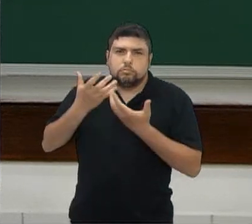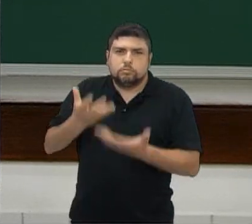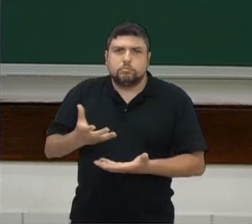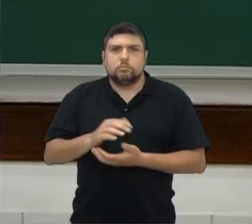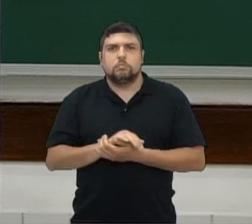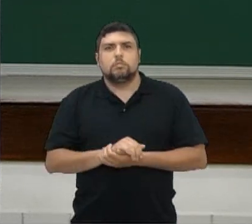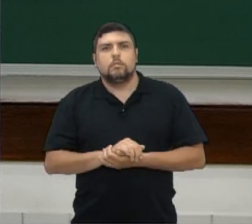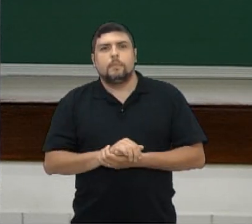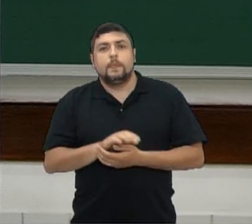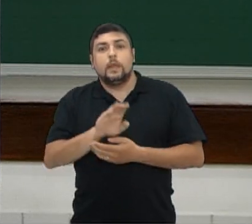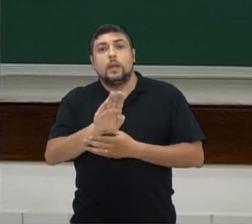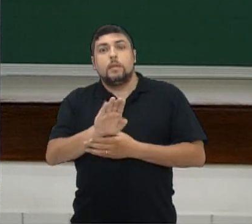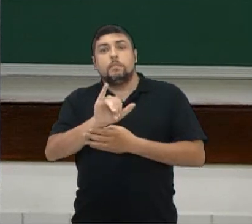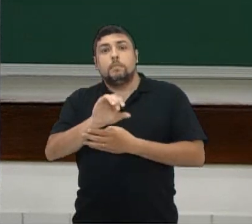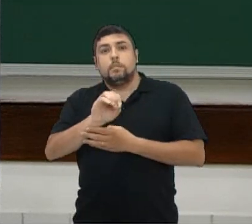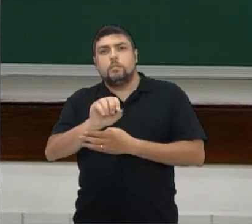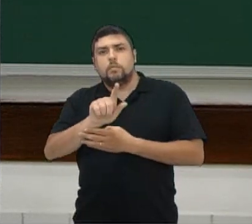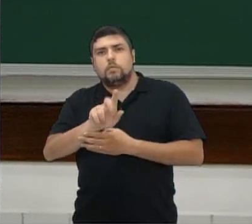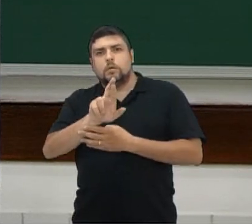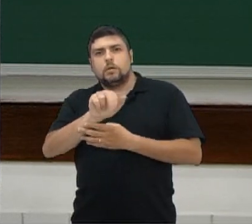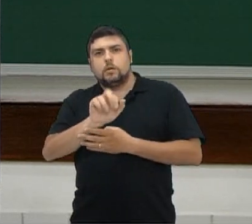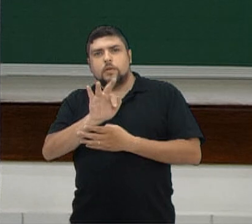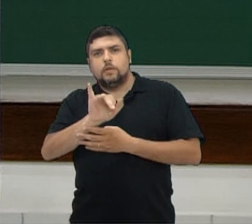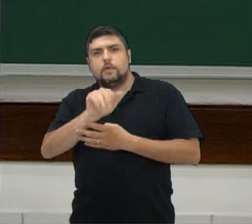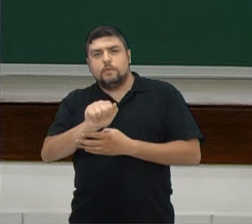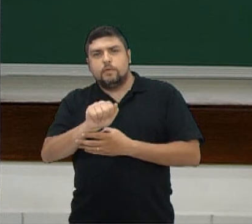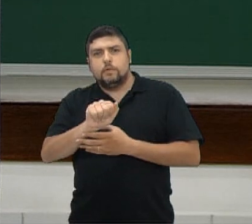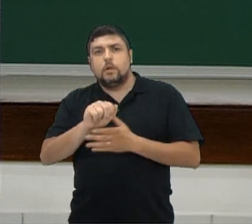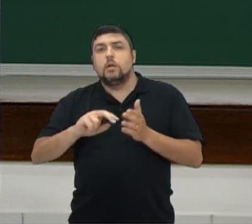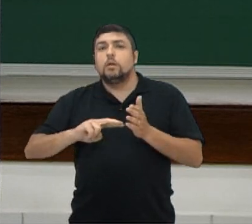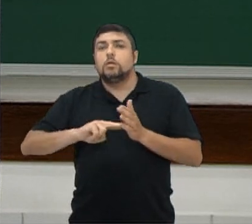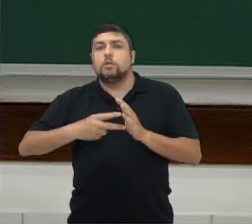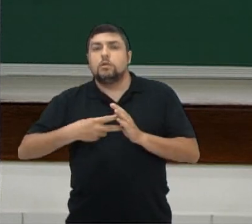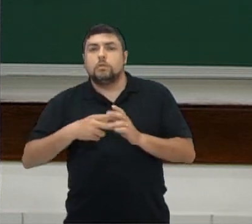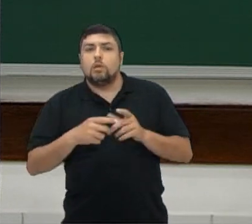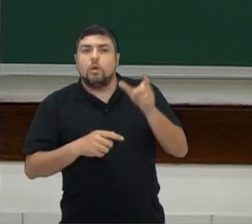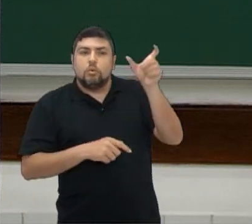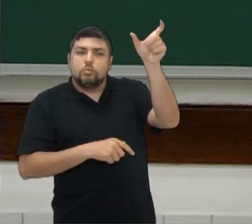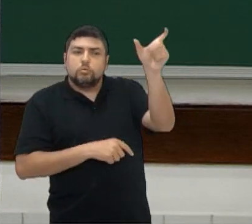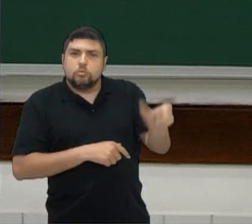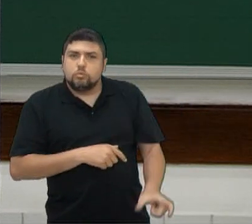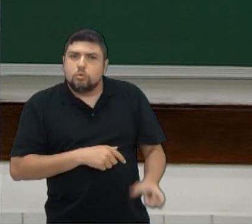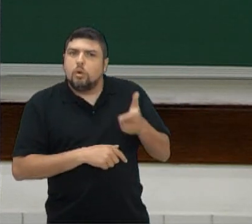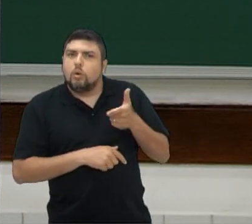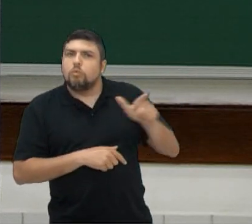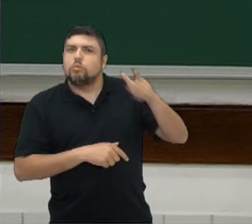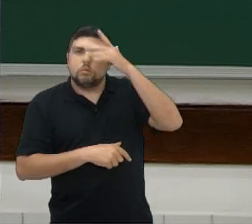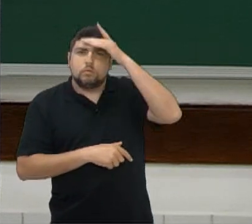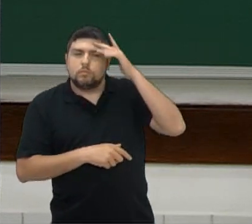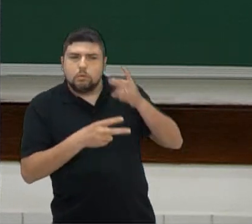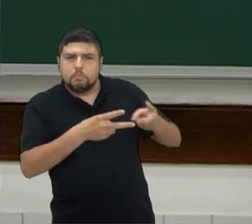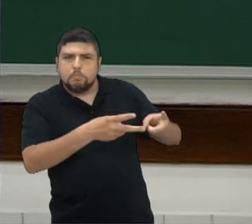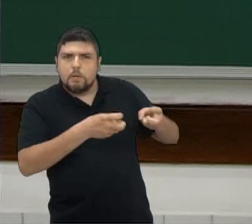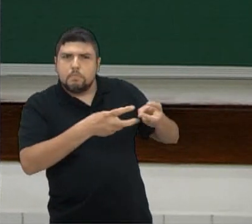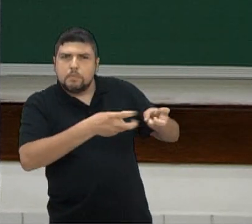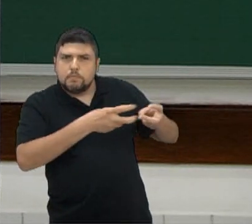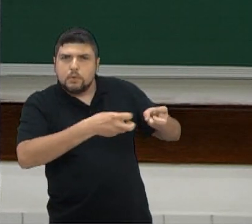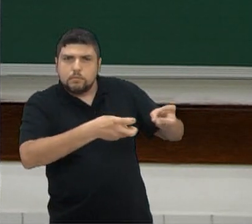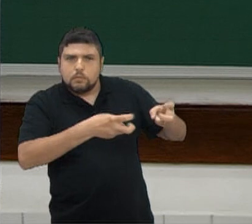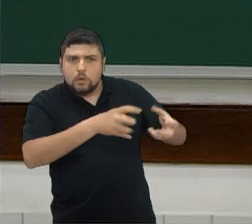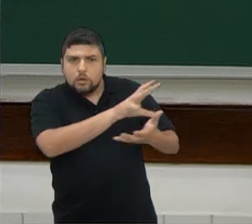Já a biografia não poderia ser, né, pessoal? Vocês já viram que biografia se refere à vida de outra pessoa. Então, aí é narrada em terceira